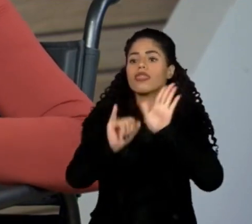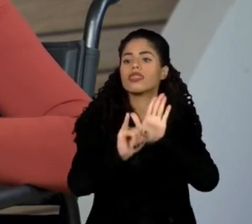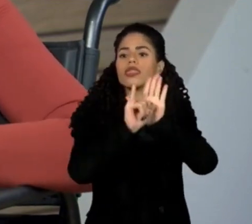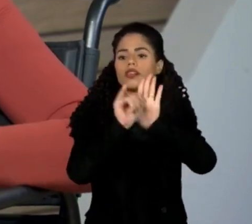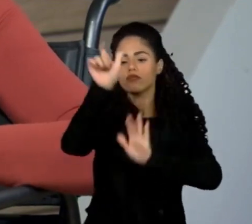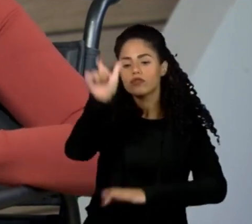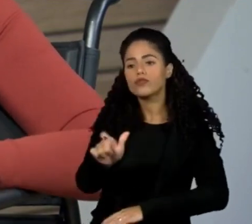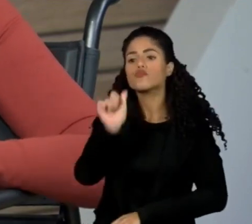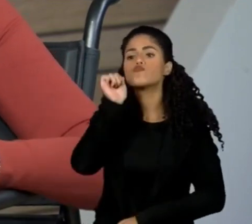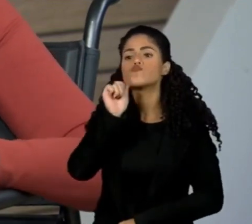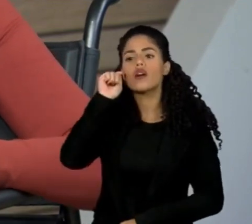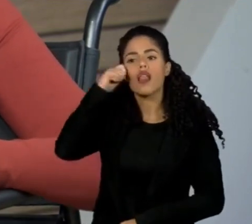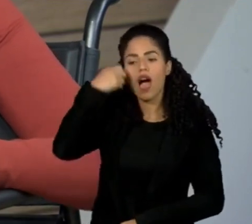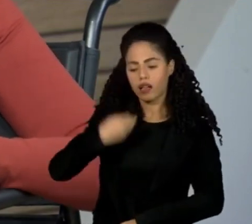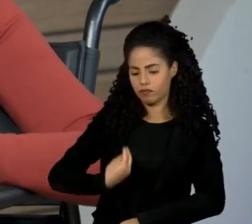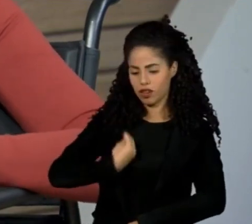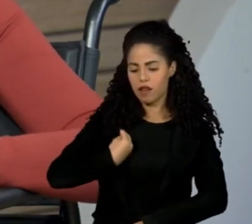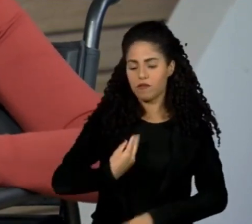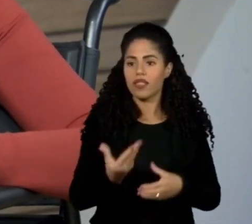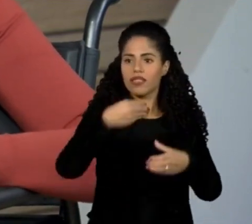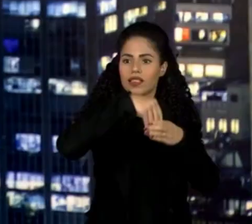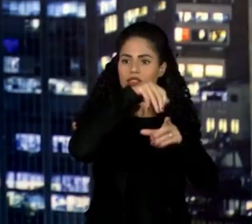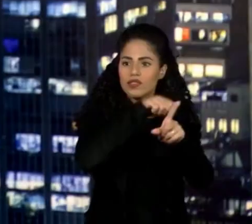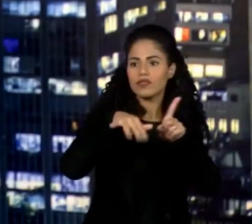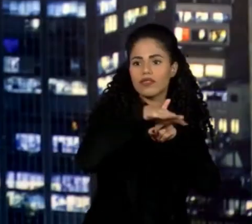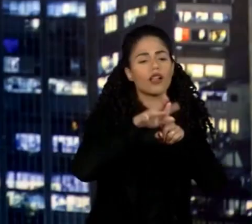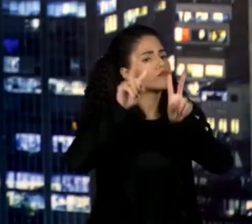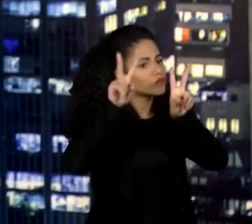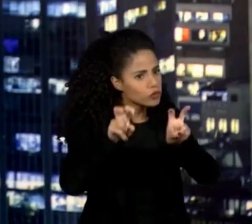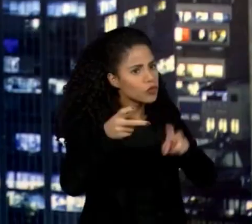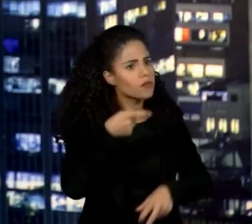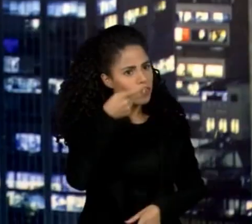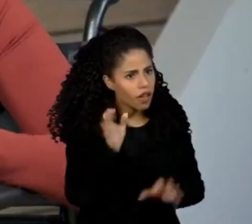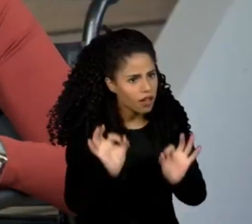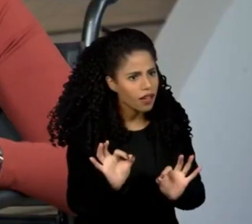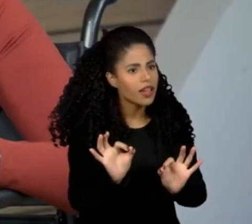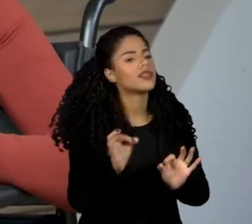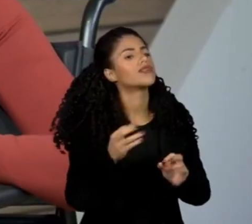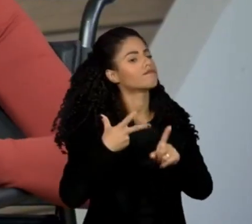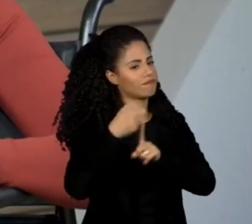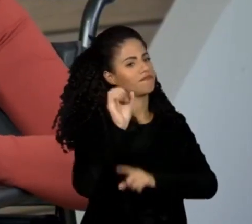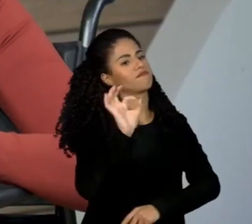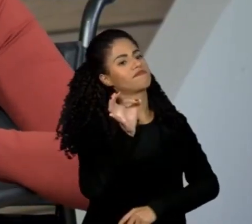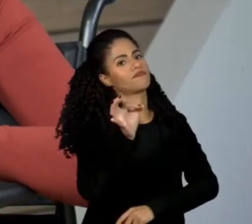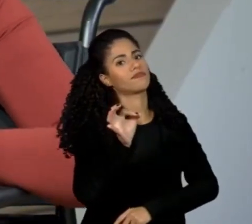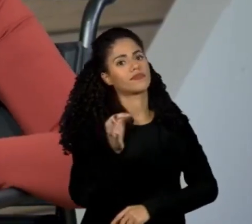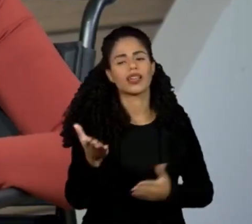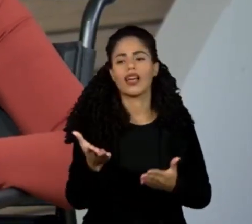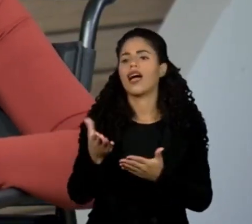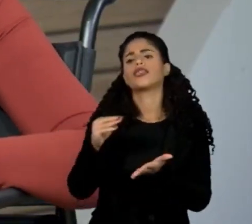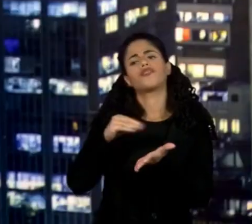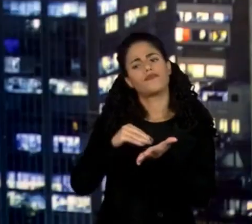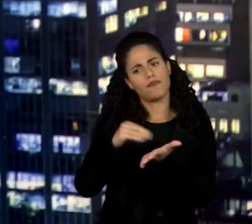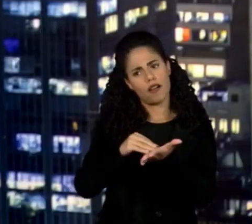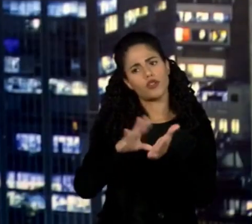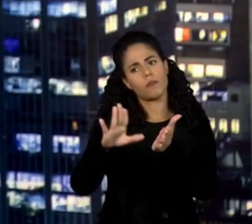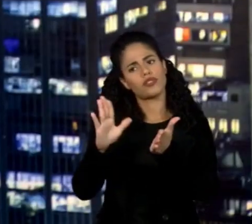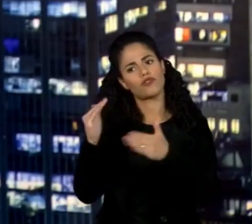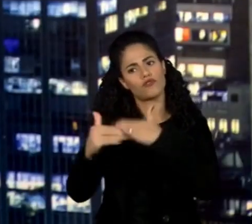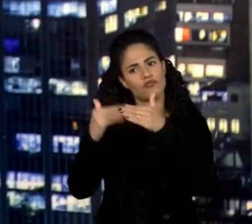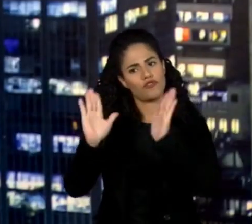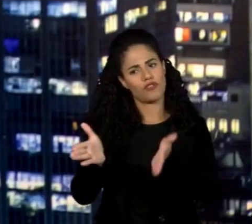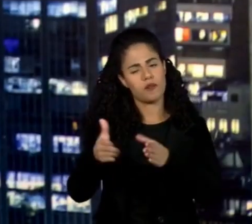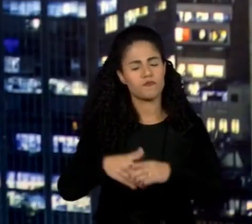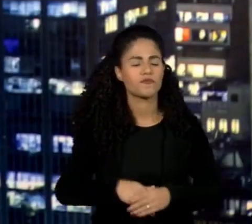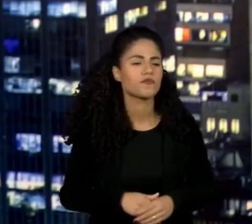Negra presente na vida social falar sobre o assunto já é uma conquista e tem muito o que falar sem dúvida